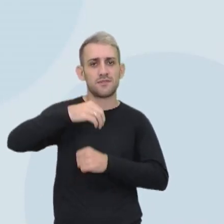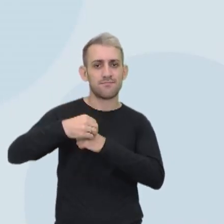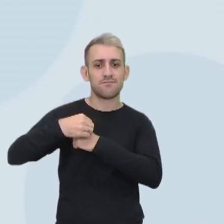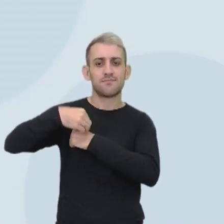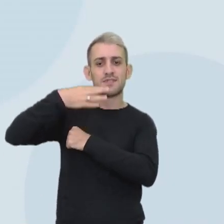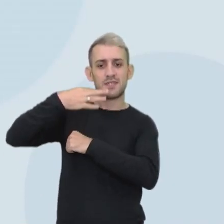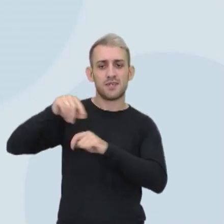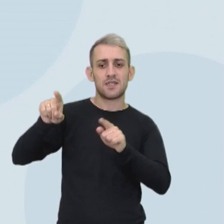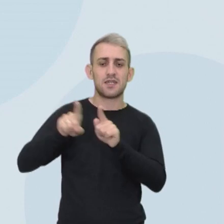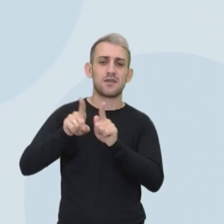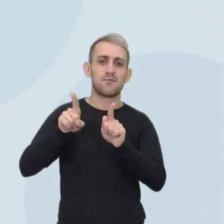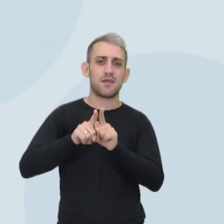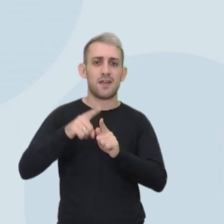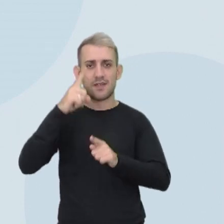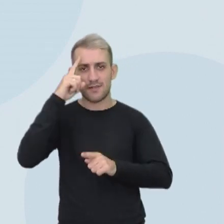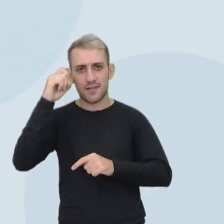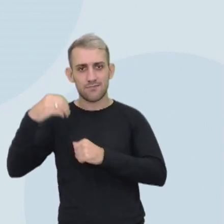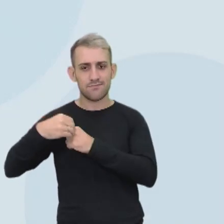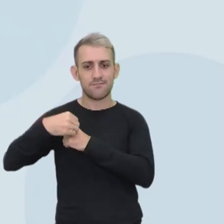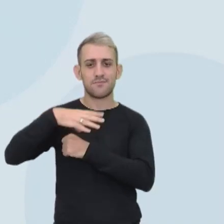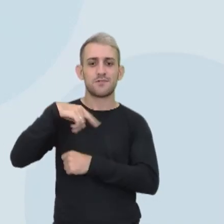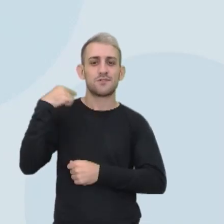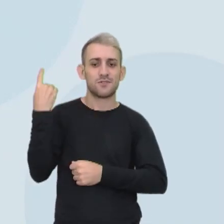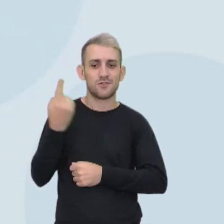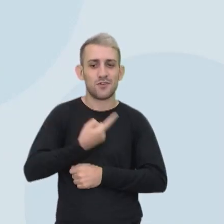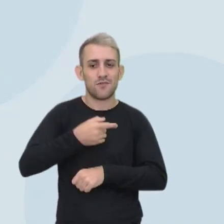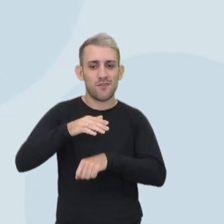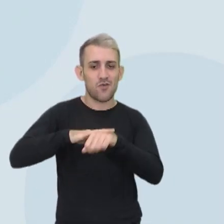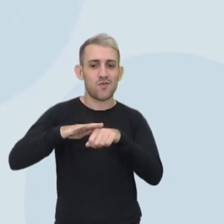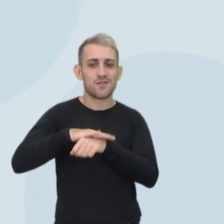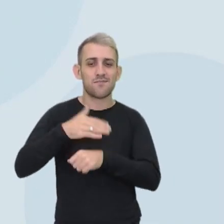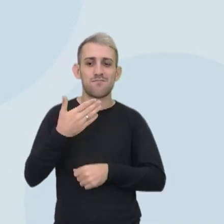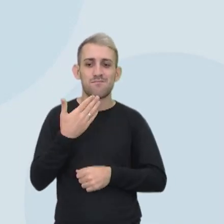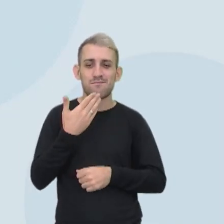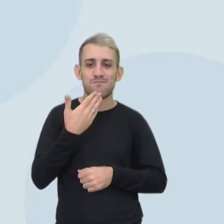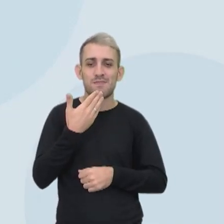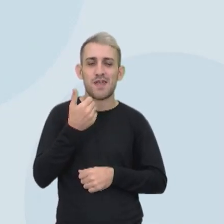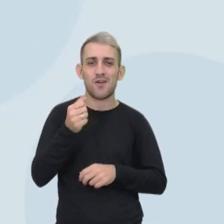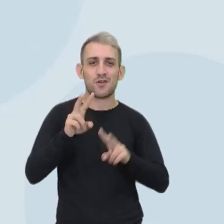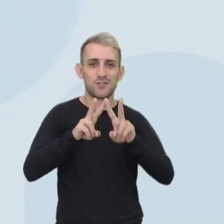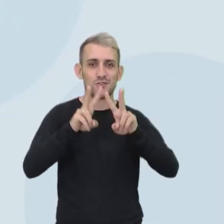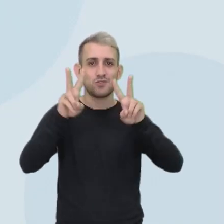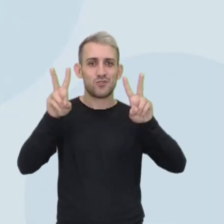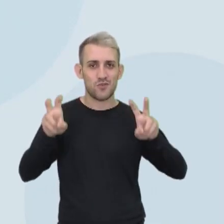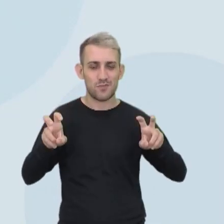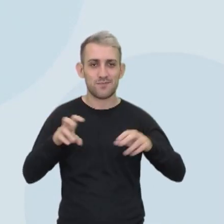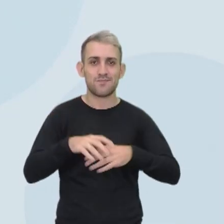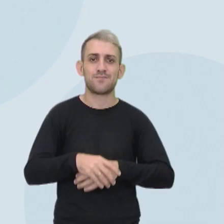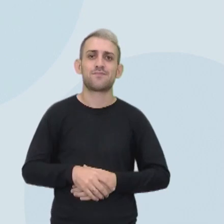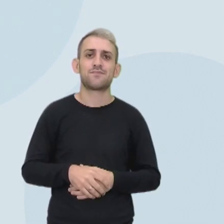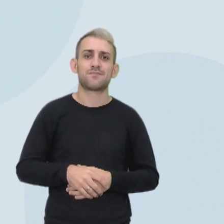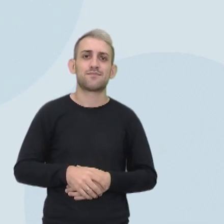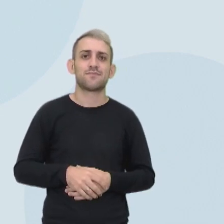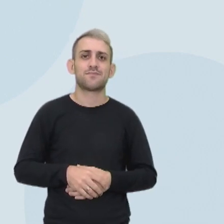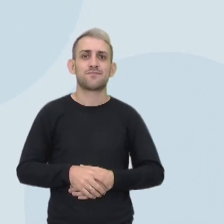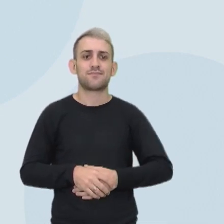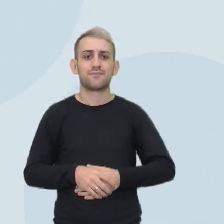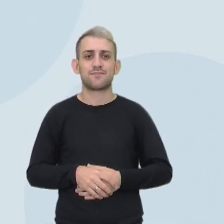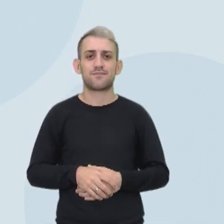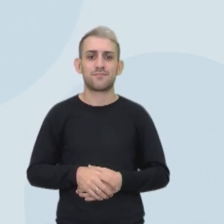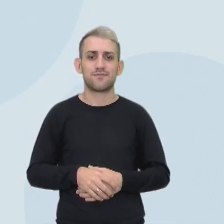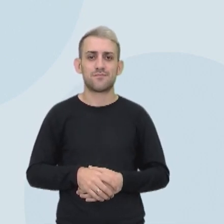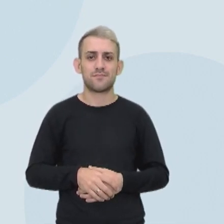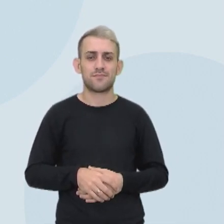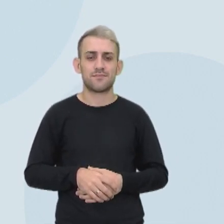dicas aí, as suas ideias e a gente vai conversando melhor a respeito. Pode voltar em mim um pouquinho.